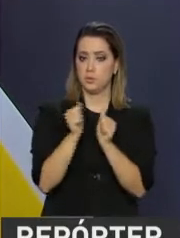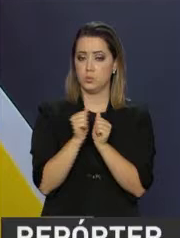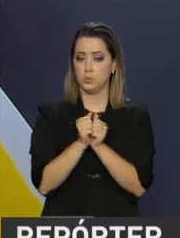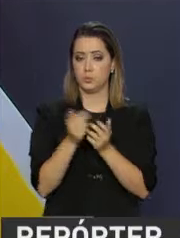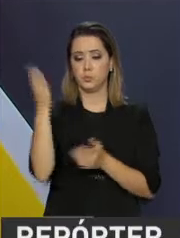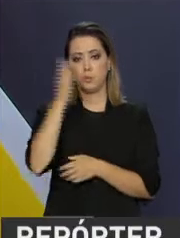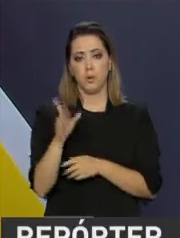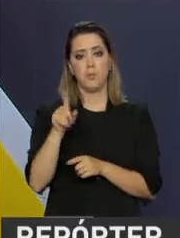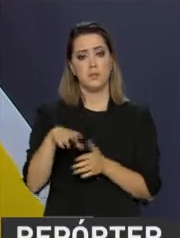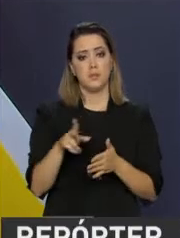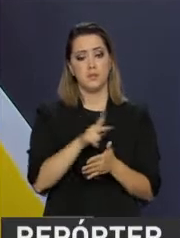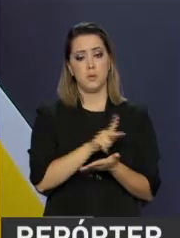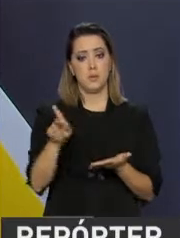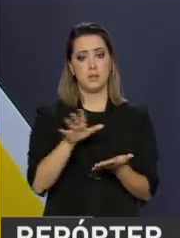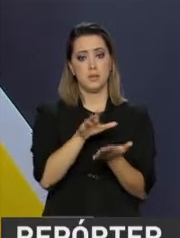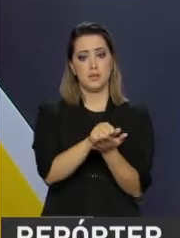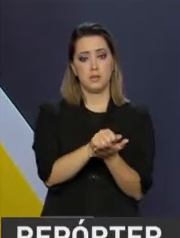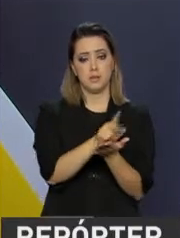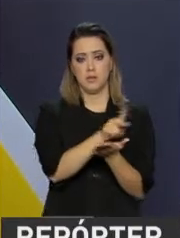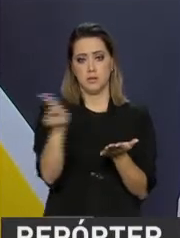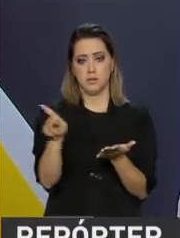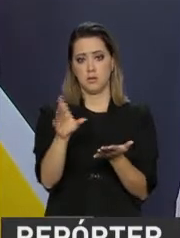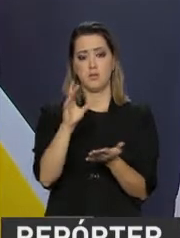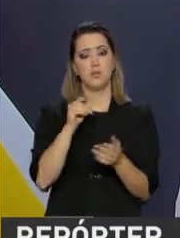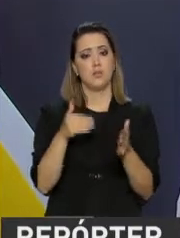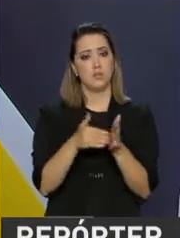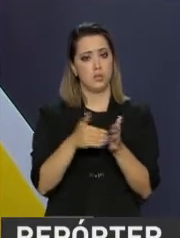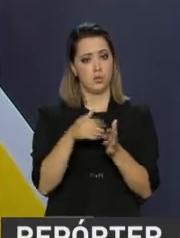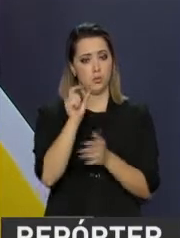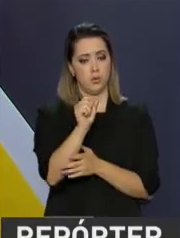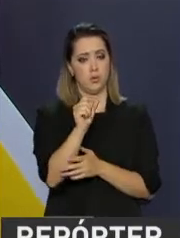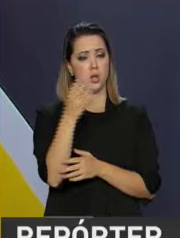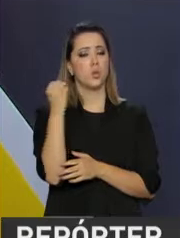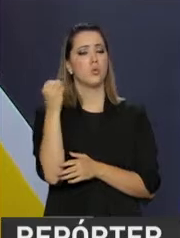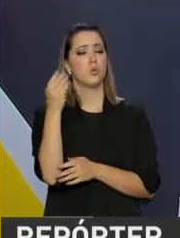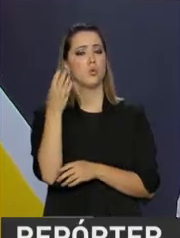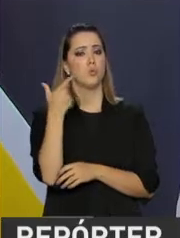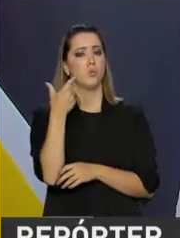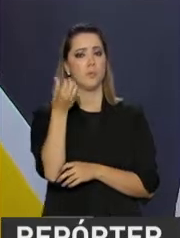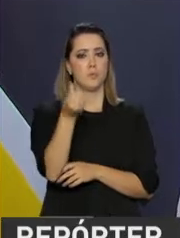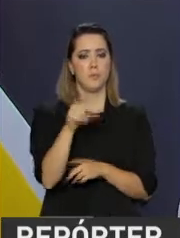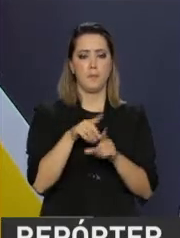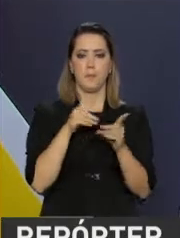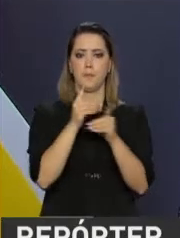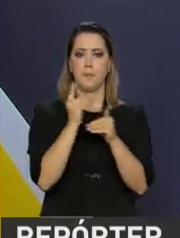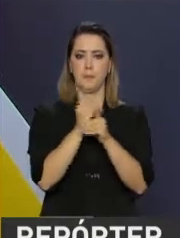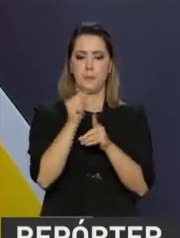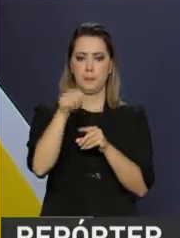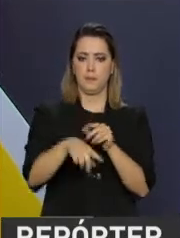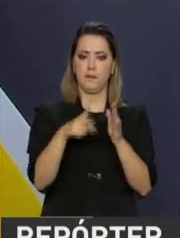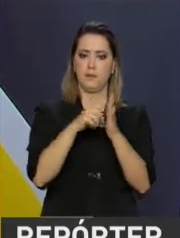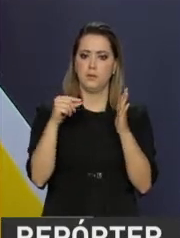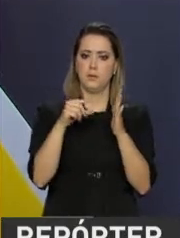ocupa a presidência temporária da cplp desde outubro de 2016 e durante o encontro aqui